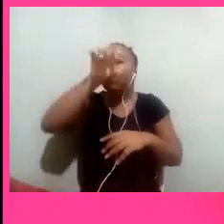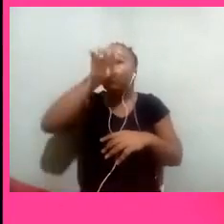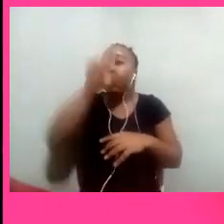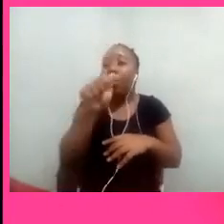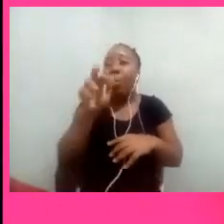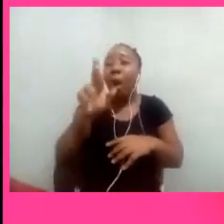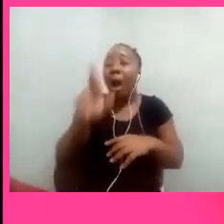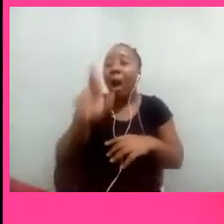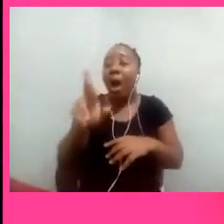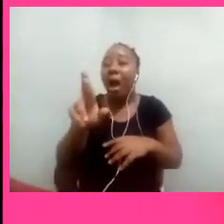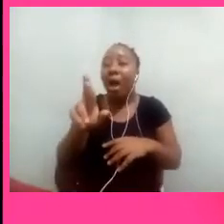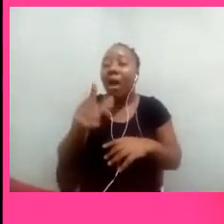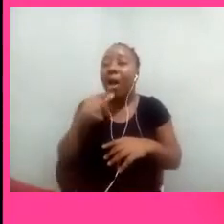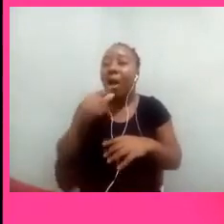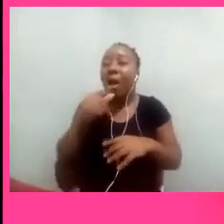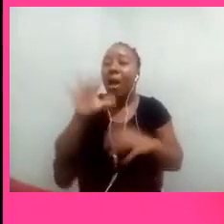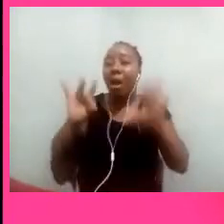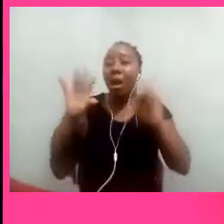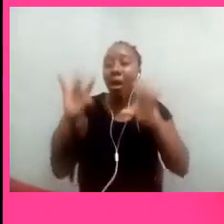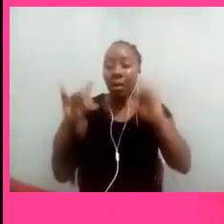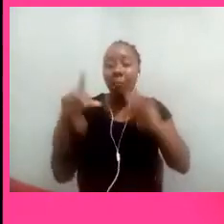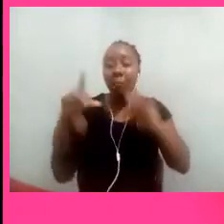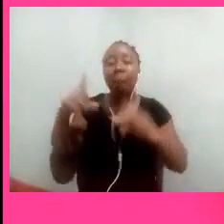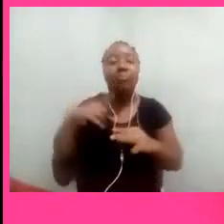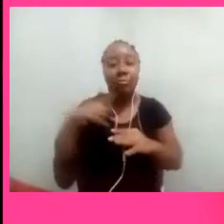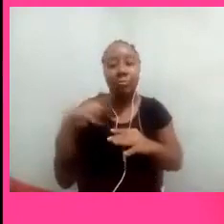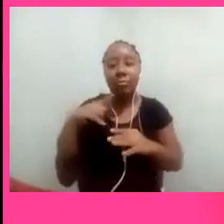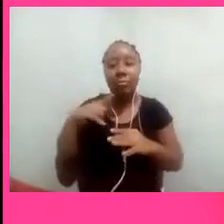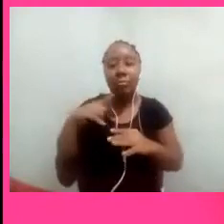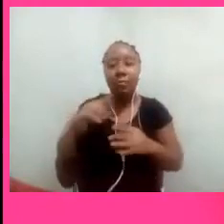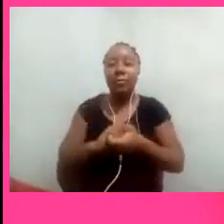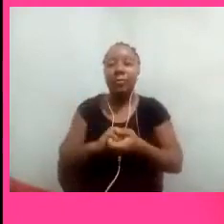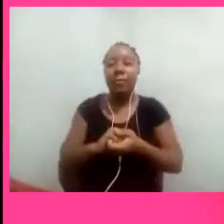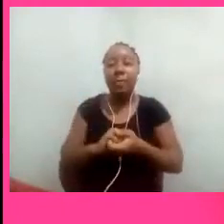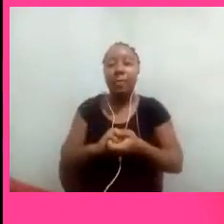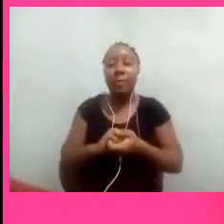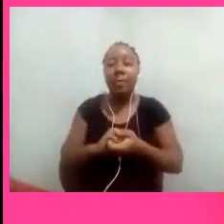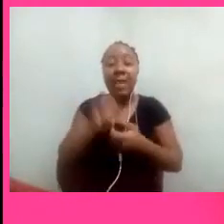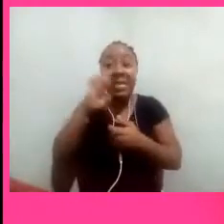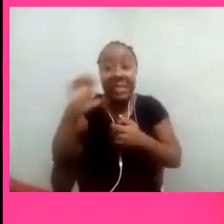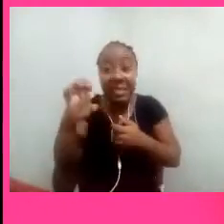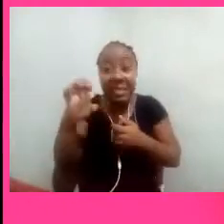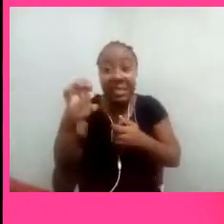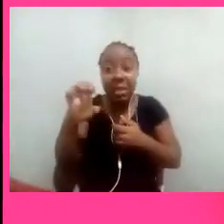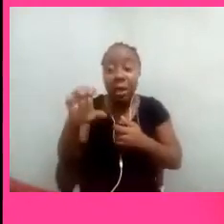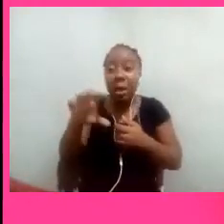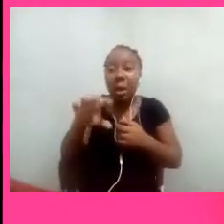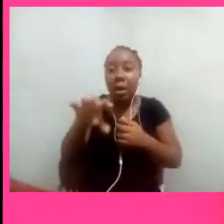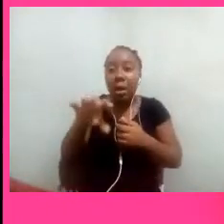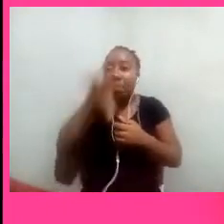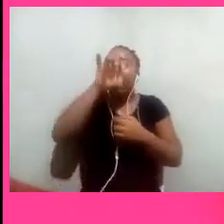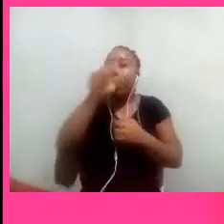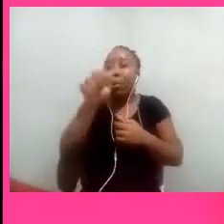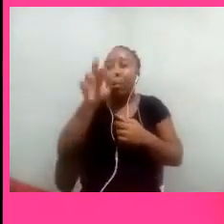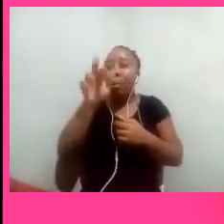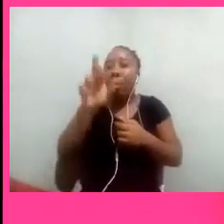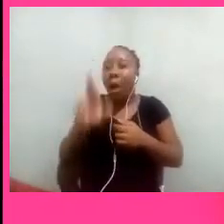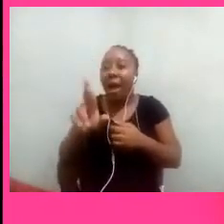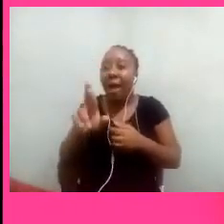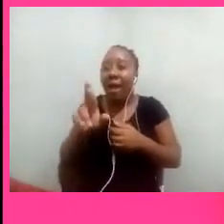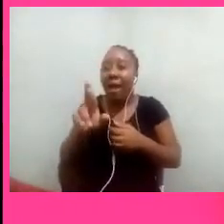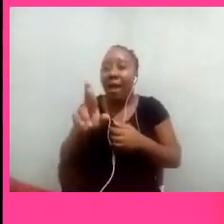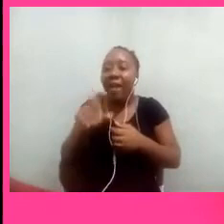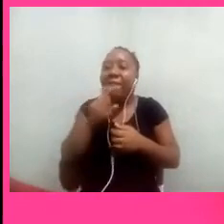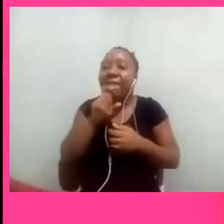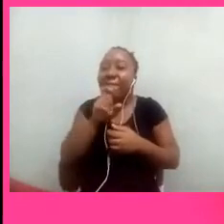ar fica úmido, as possibilidades de estragar um objeto feito de papel é